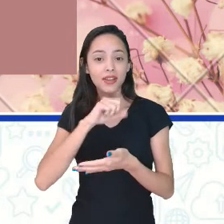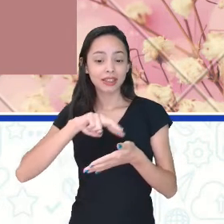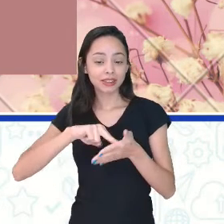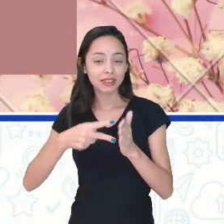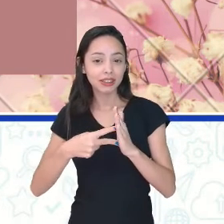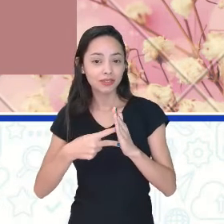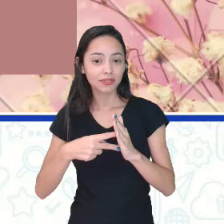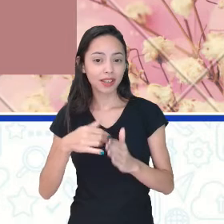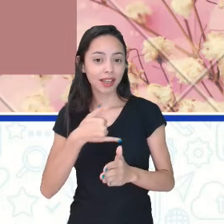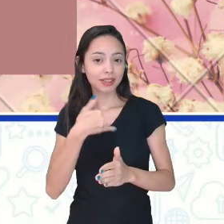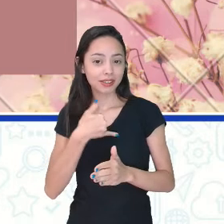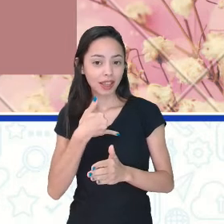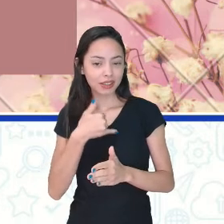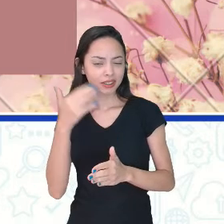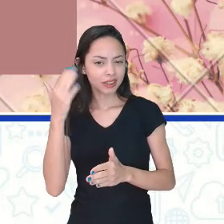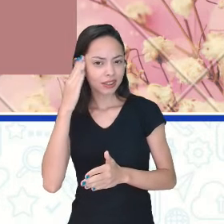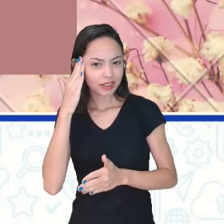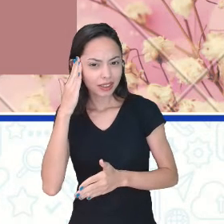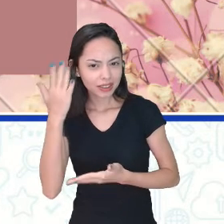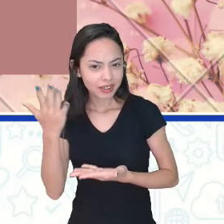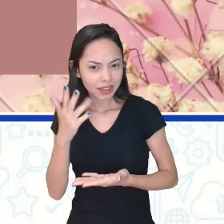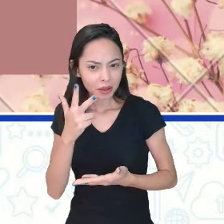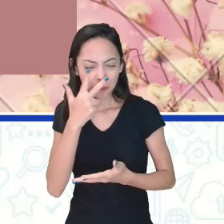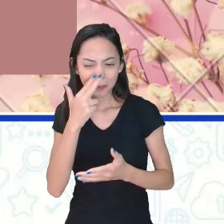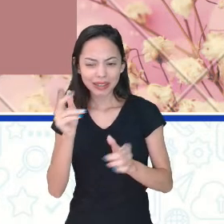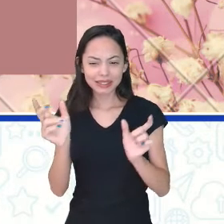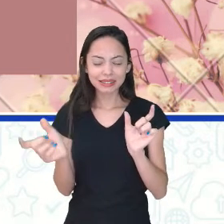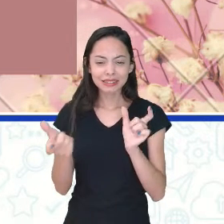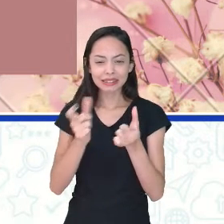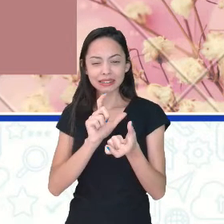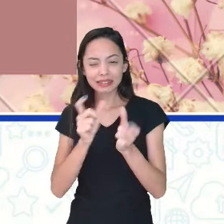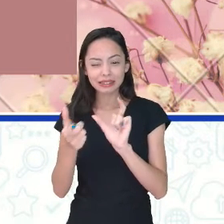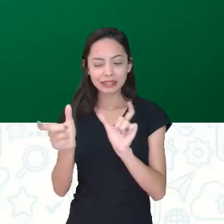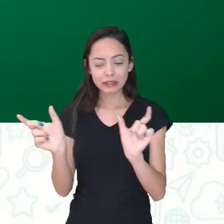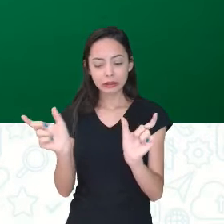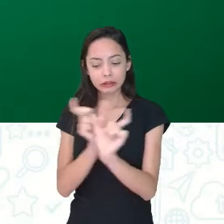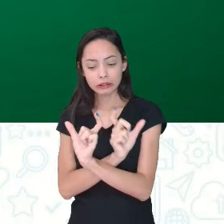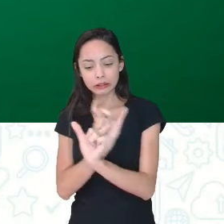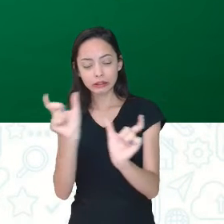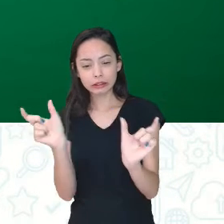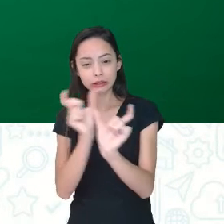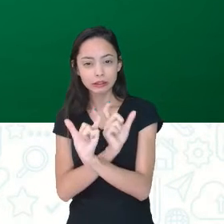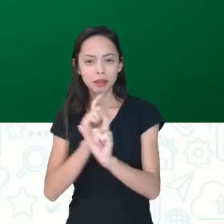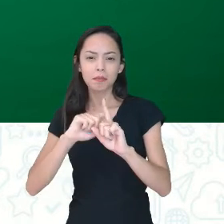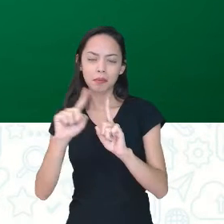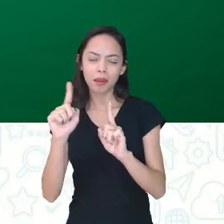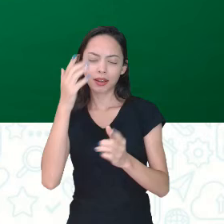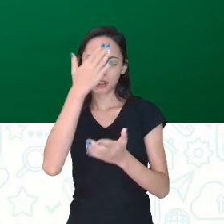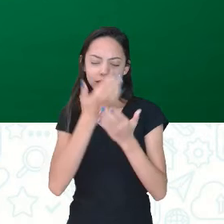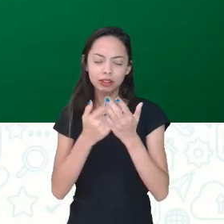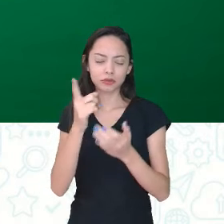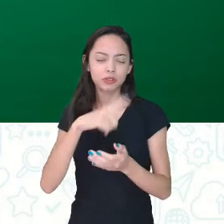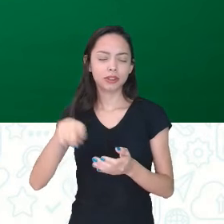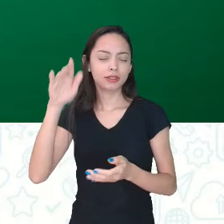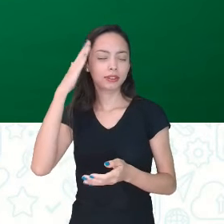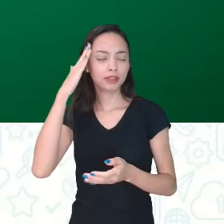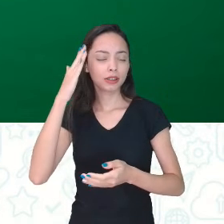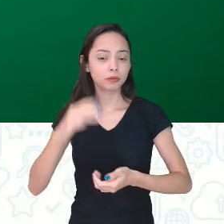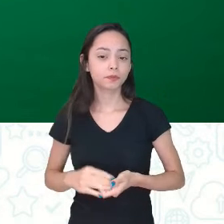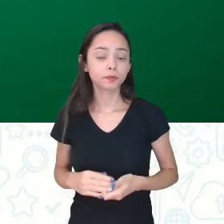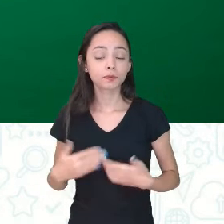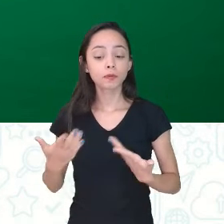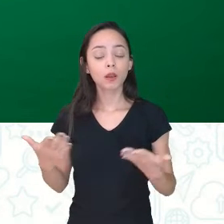para compreender? Deu quase um trocadilho, né? Mas vai dar tudo certo. E aí vamos para os verbos,